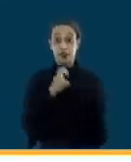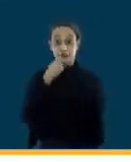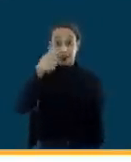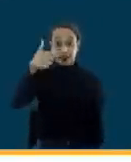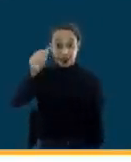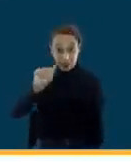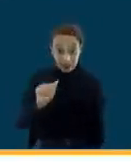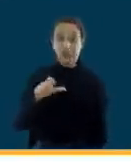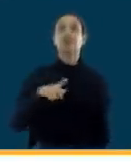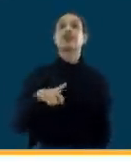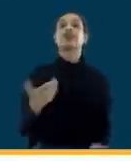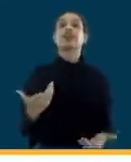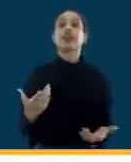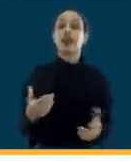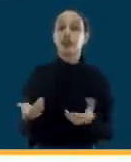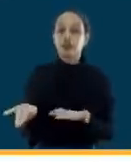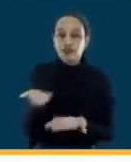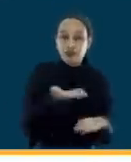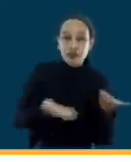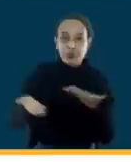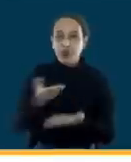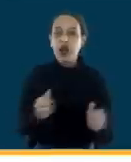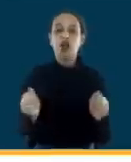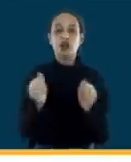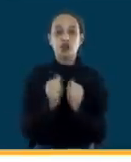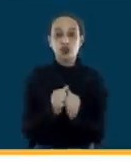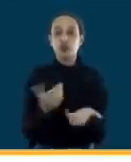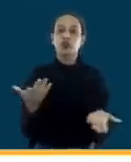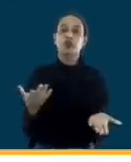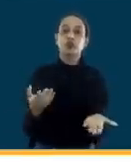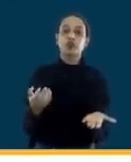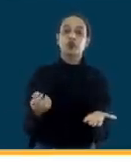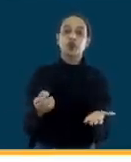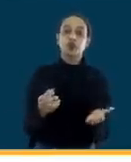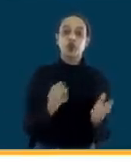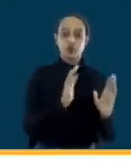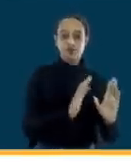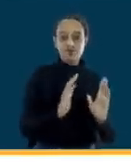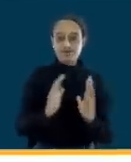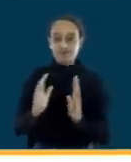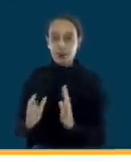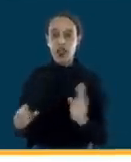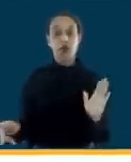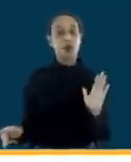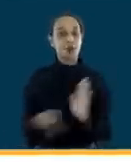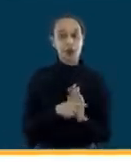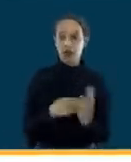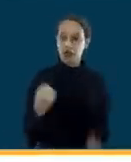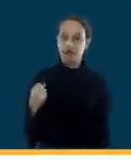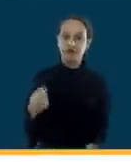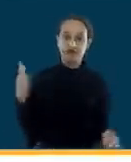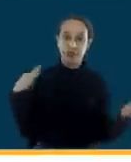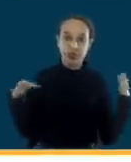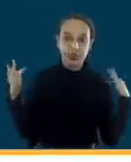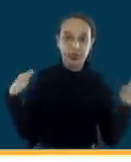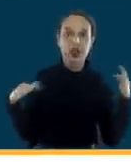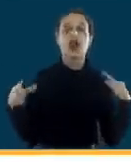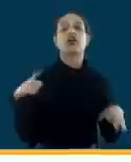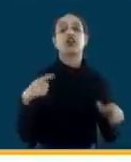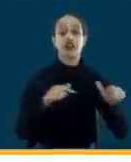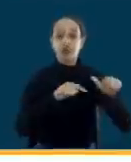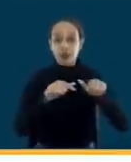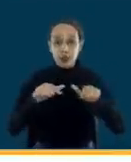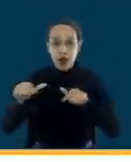articulação junto ao Ministério do Turismo, o secretário Gino com a sua equipe é quem tem feito essas articulações. Nós já tivemos três longas reuniões de mais